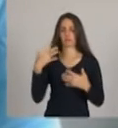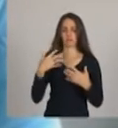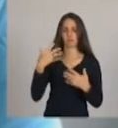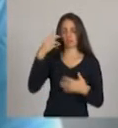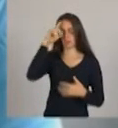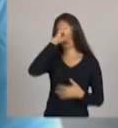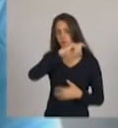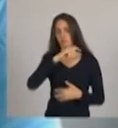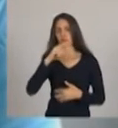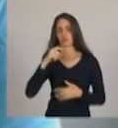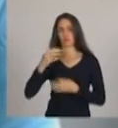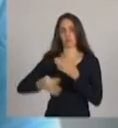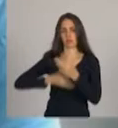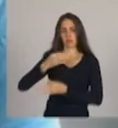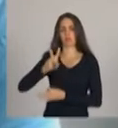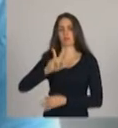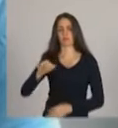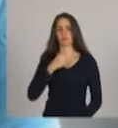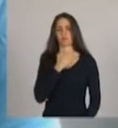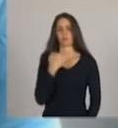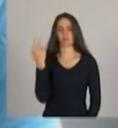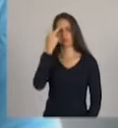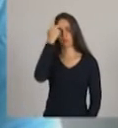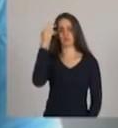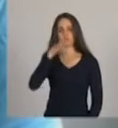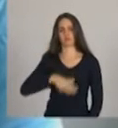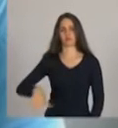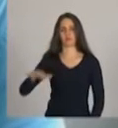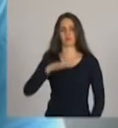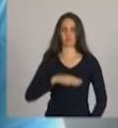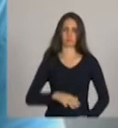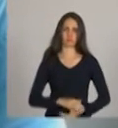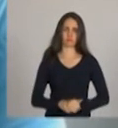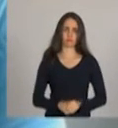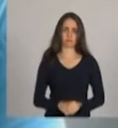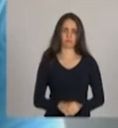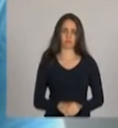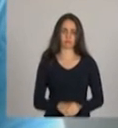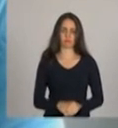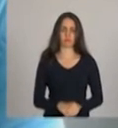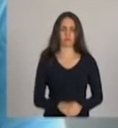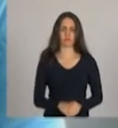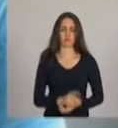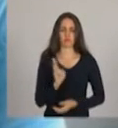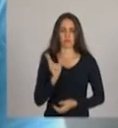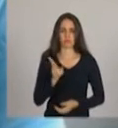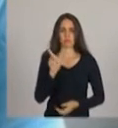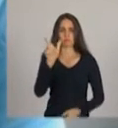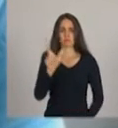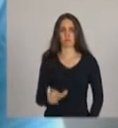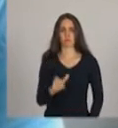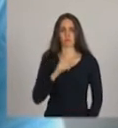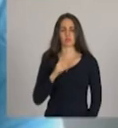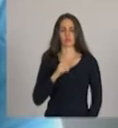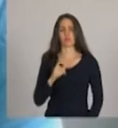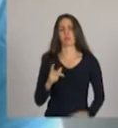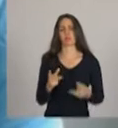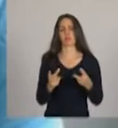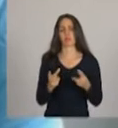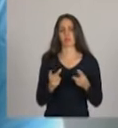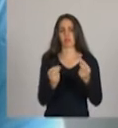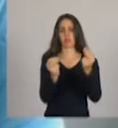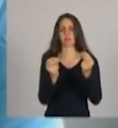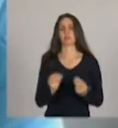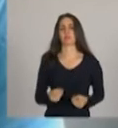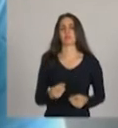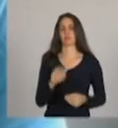no tratamento e é fatal nas neoplasias. Tá falando, Emílio, mesmo. Toda vez que um paciente que tem câncer de cabeça e pescoço,